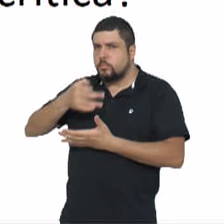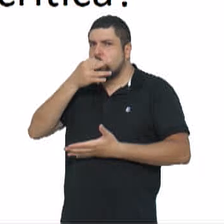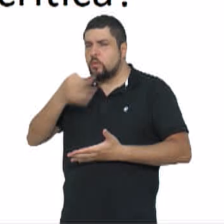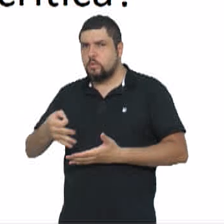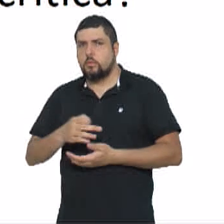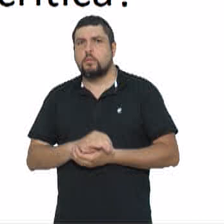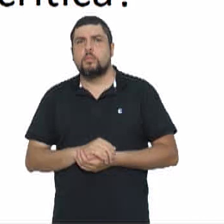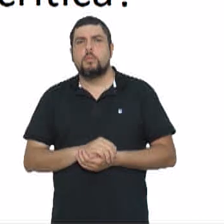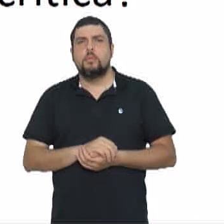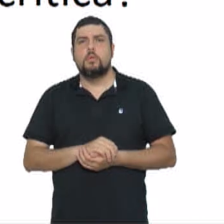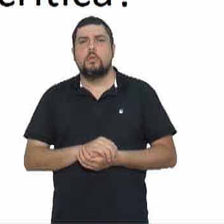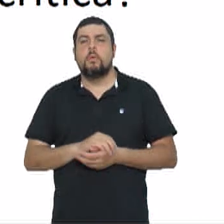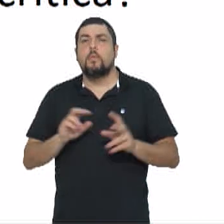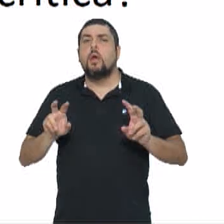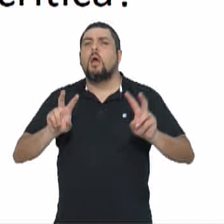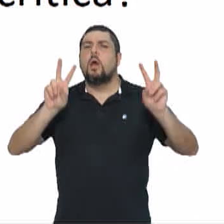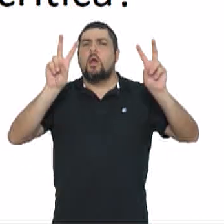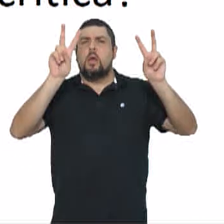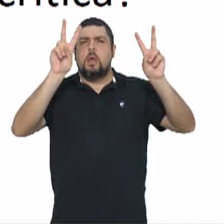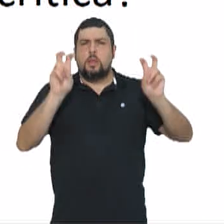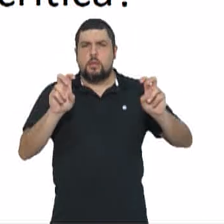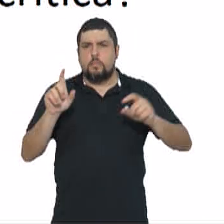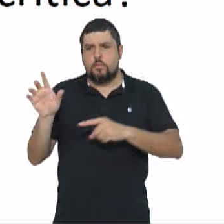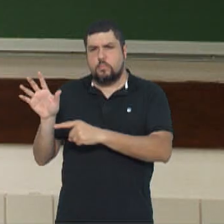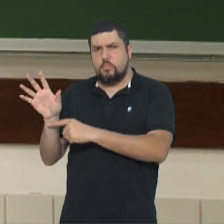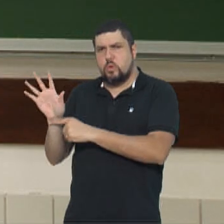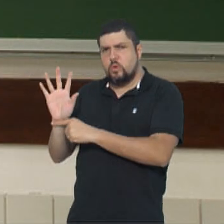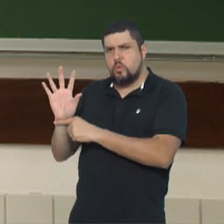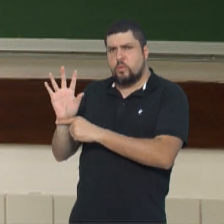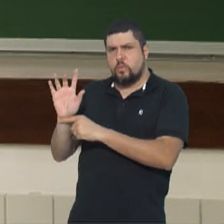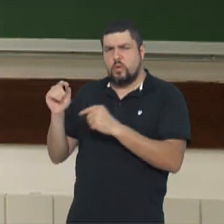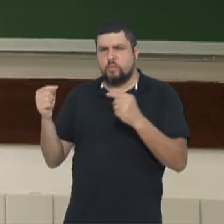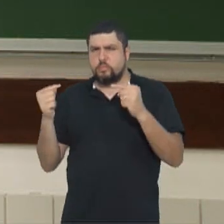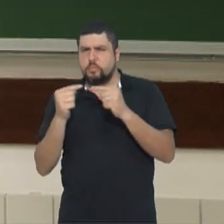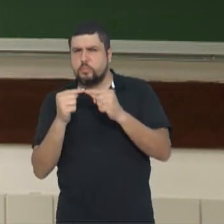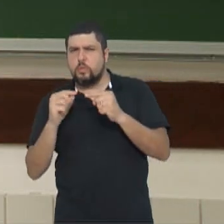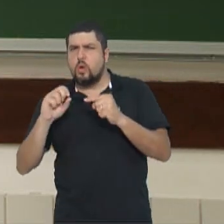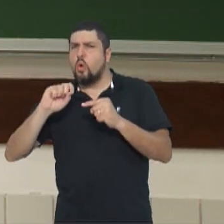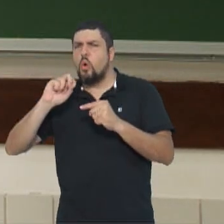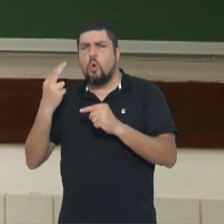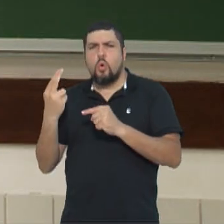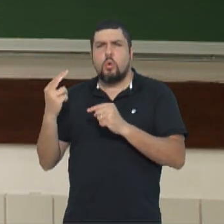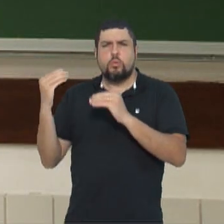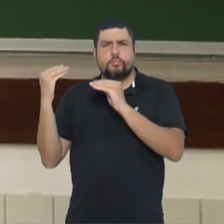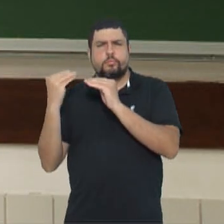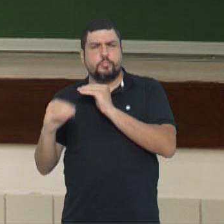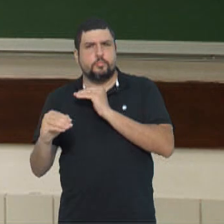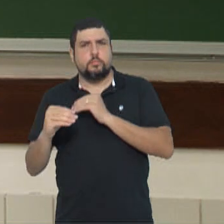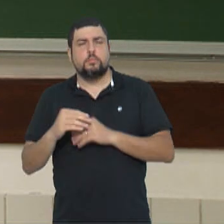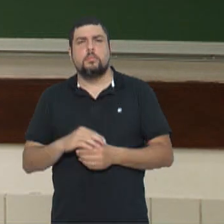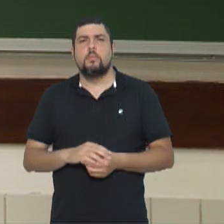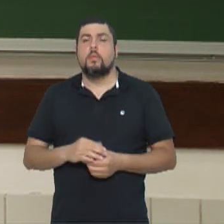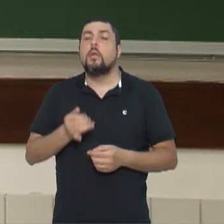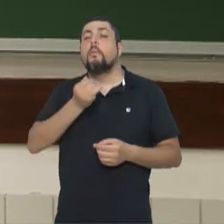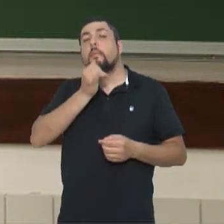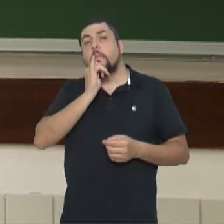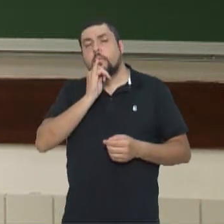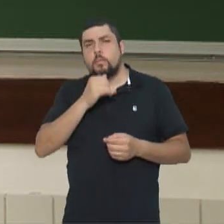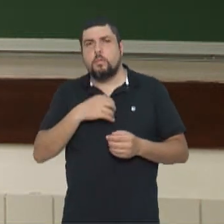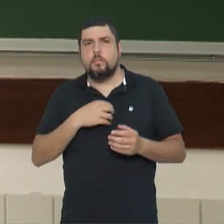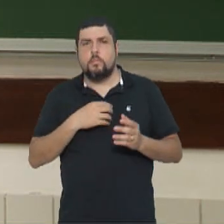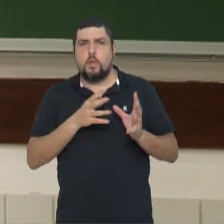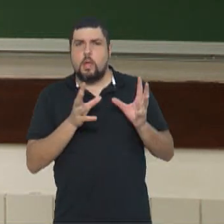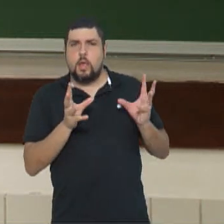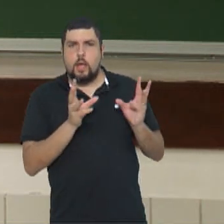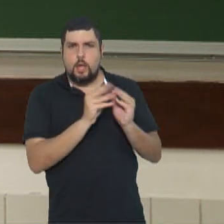temática escolhida, há algum desacordo ou elogio? Então, por exemplo, se a gente está lendo Atypical, a resenha. E você,